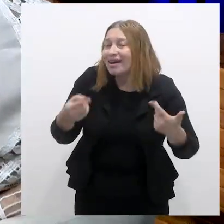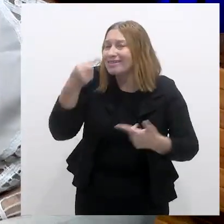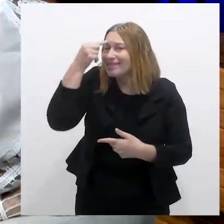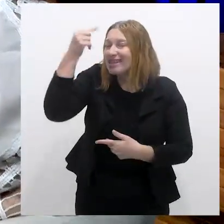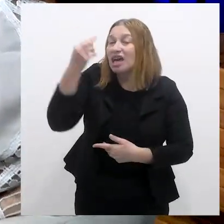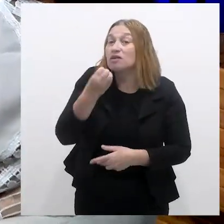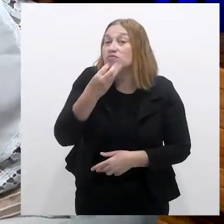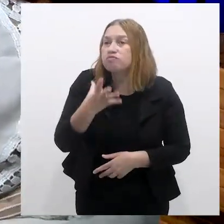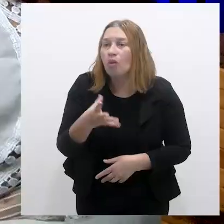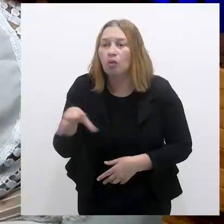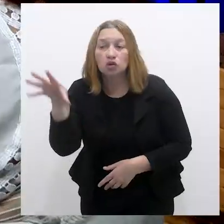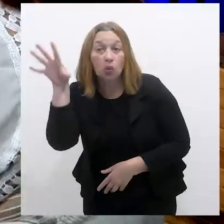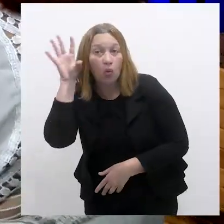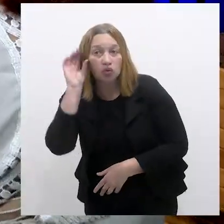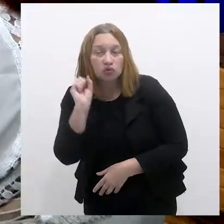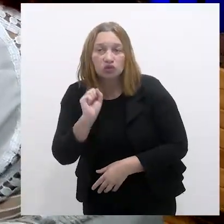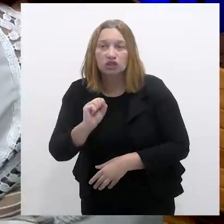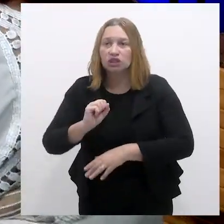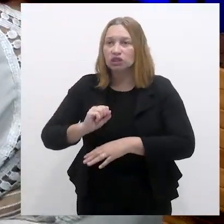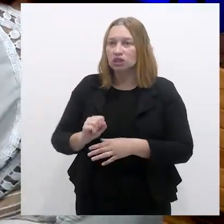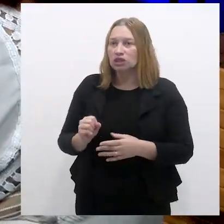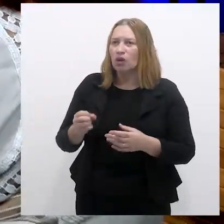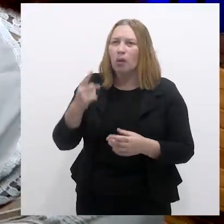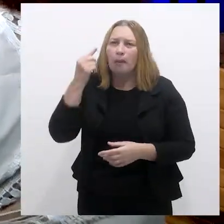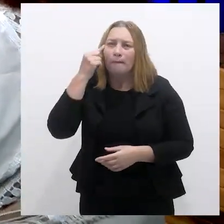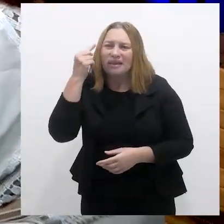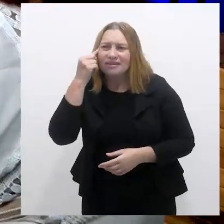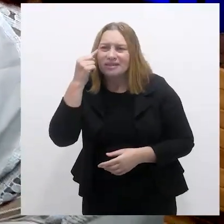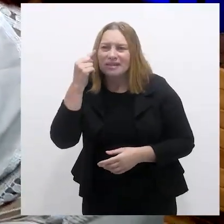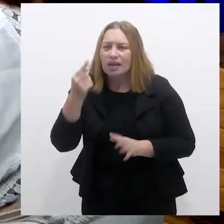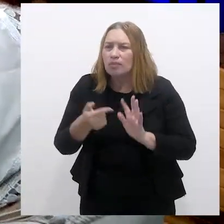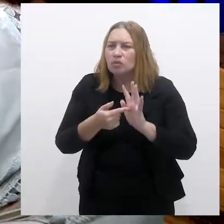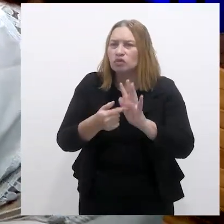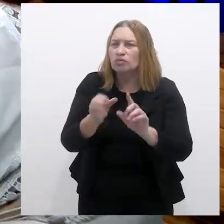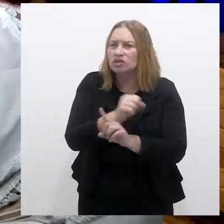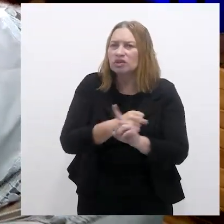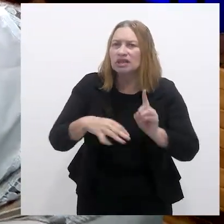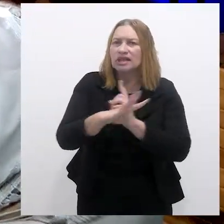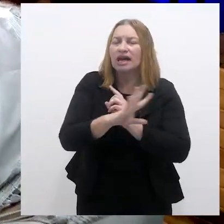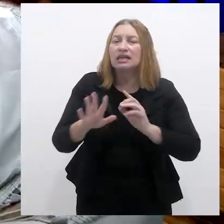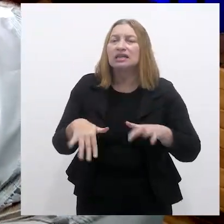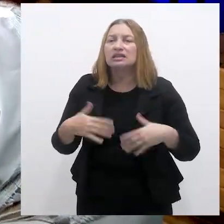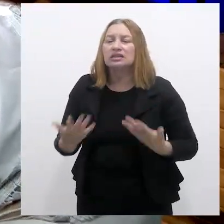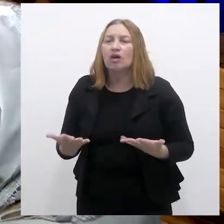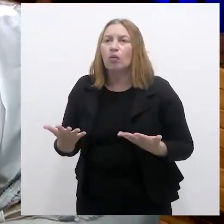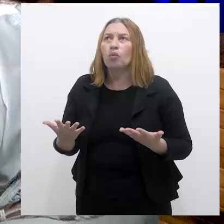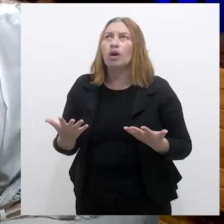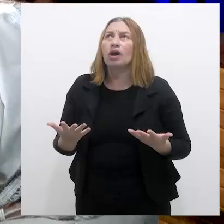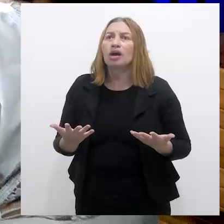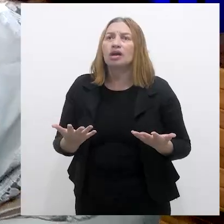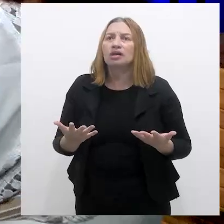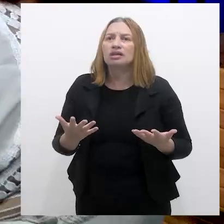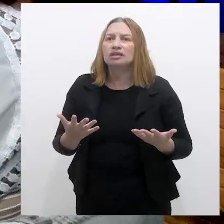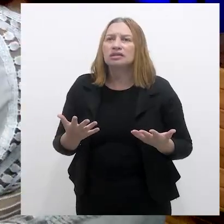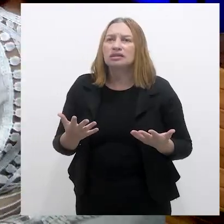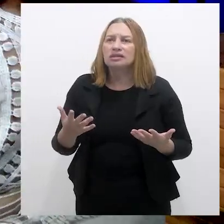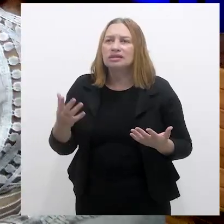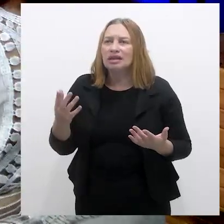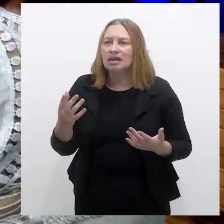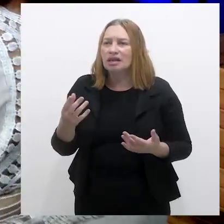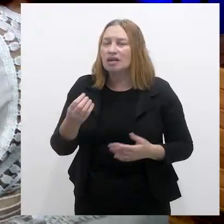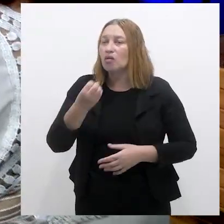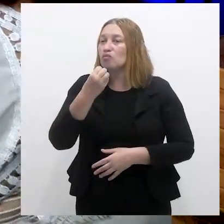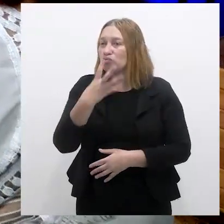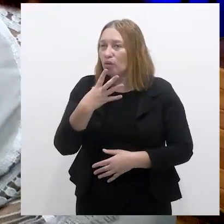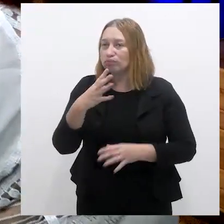sua vida, do tanta seu ideia cotidiano. boa, Né? assim, com esse cotidiano, Sim. com refletir a sociedade. Uhum. E eu acho que esse é a